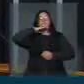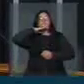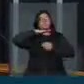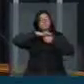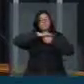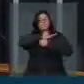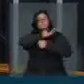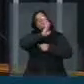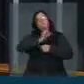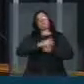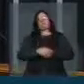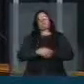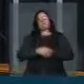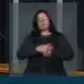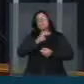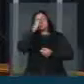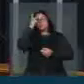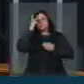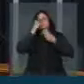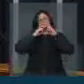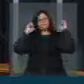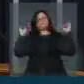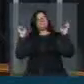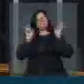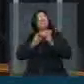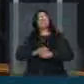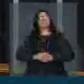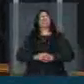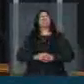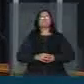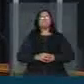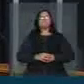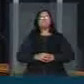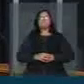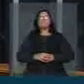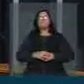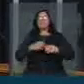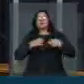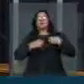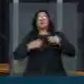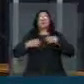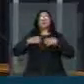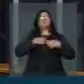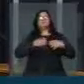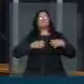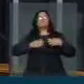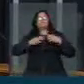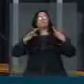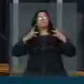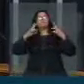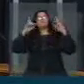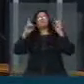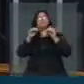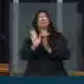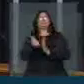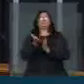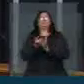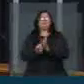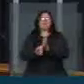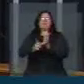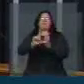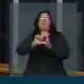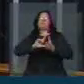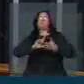estupim, que disparou um gatilho de uma insatisfação generalizada. O que é que